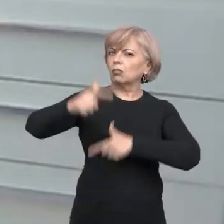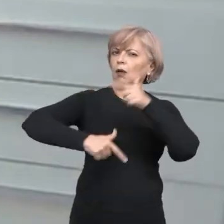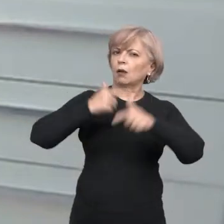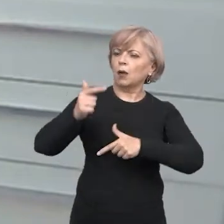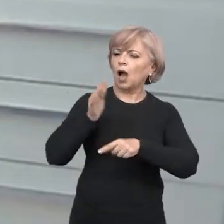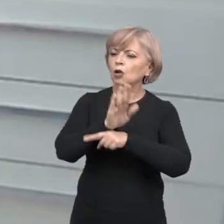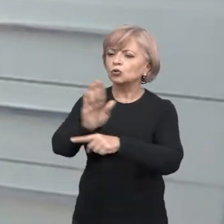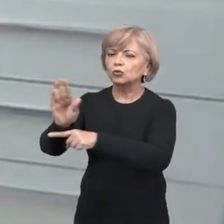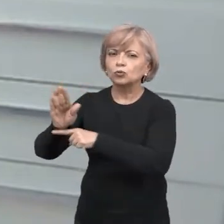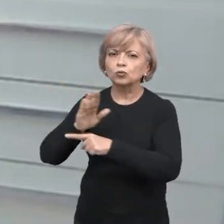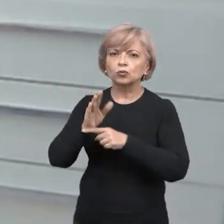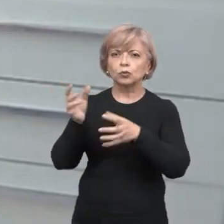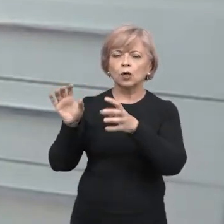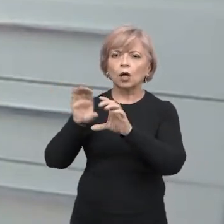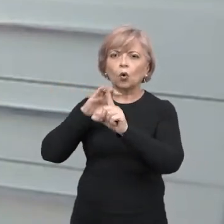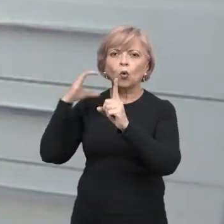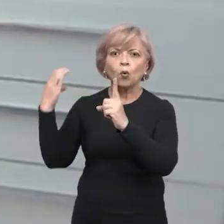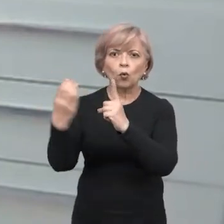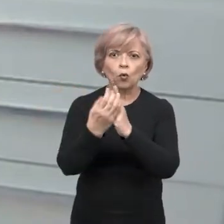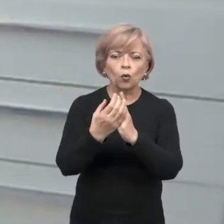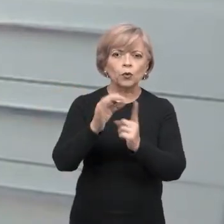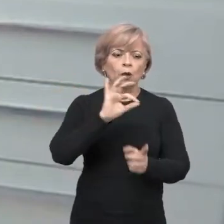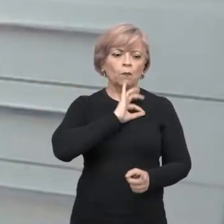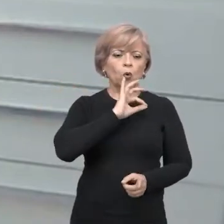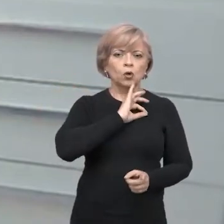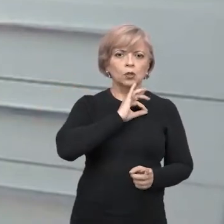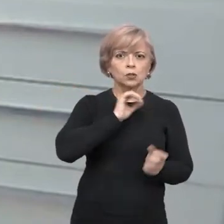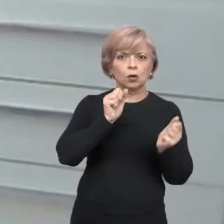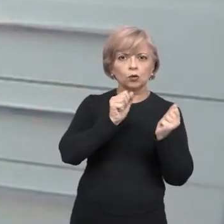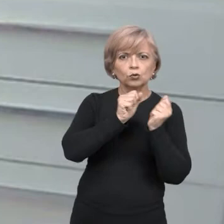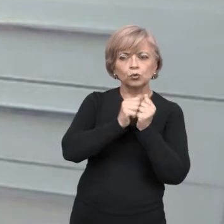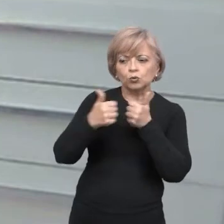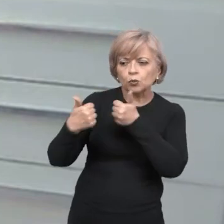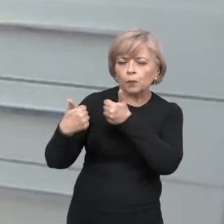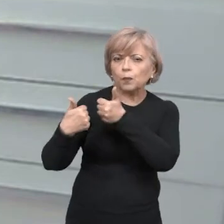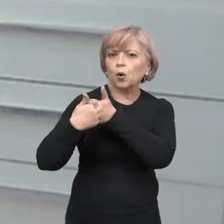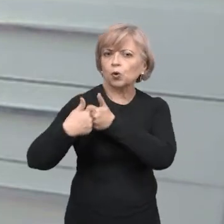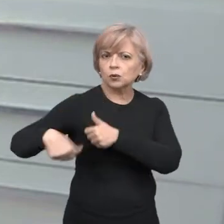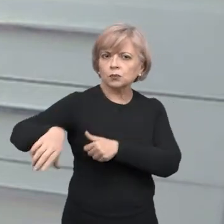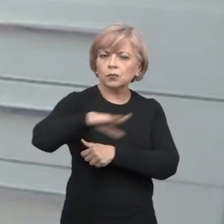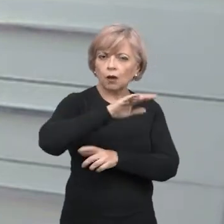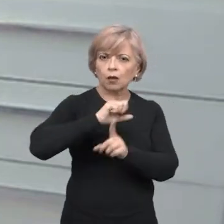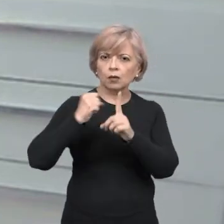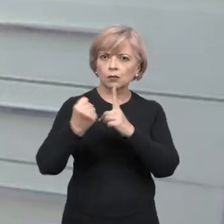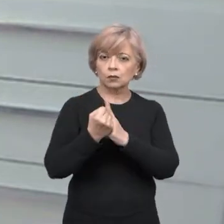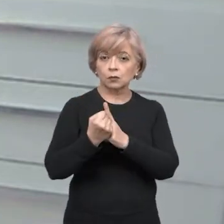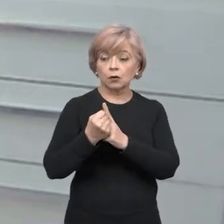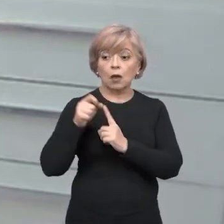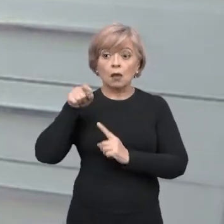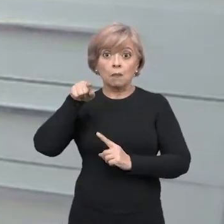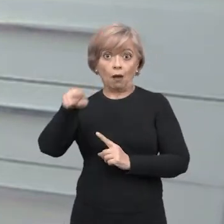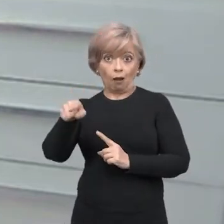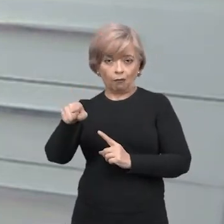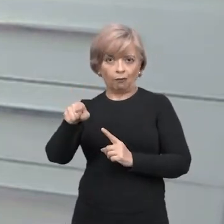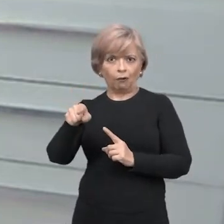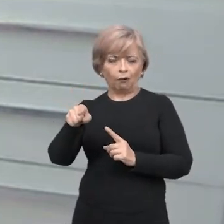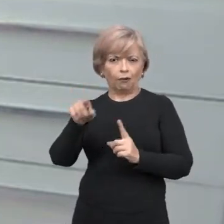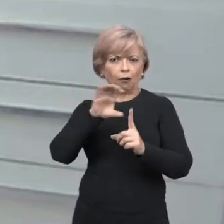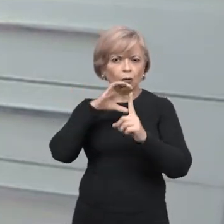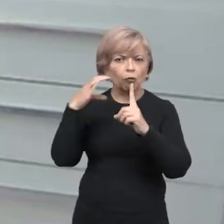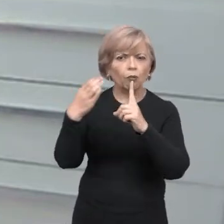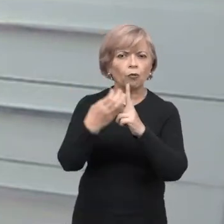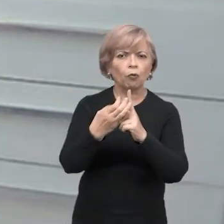ajudando as comunidades registros policiais junto à polícia de proximidade para que aquela comunidade